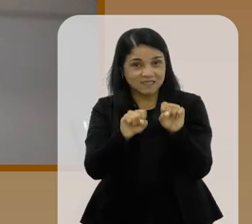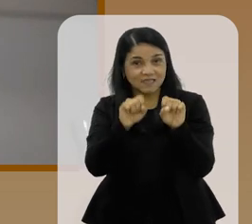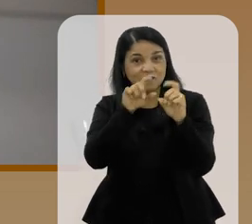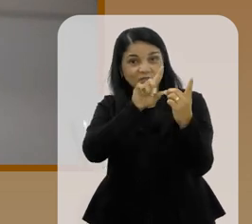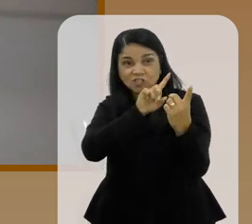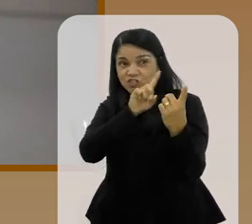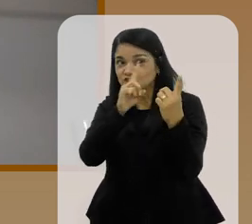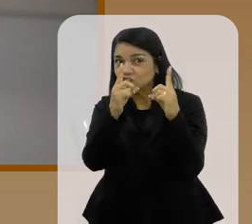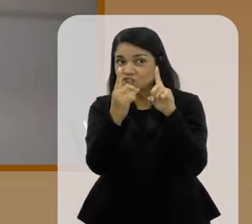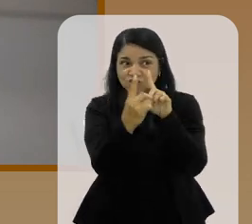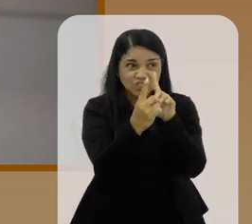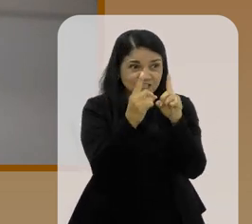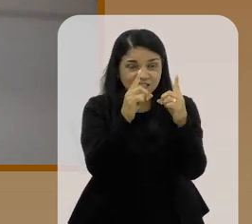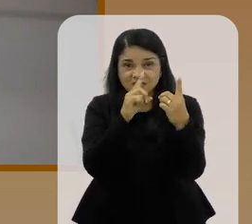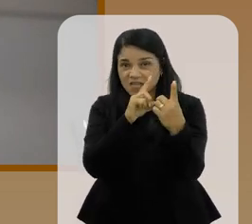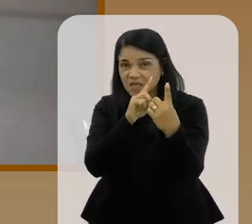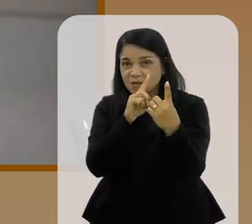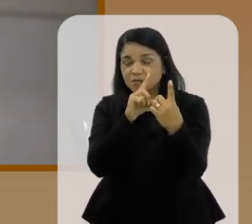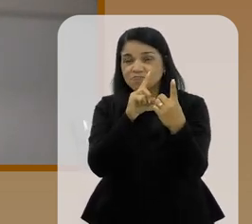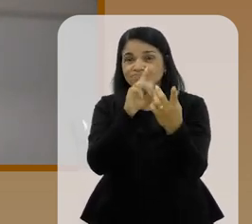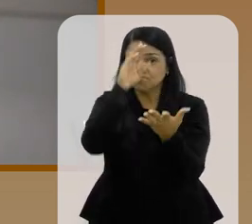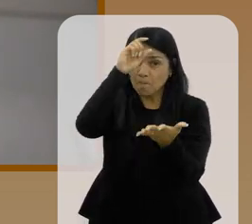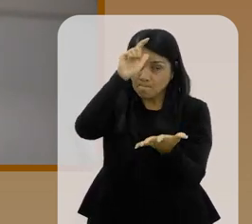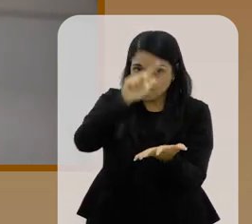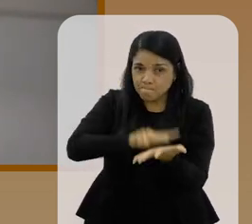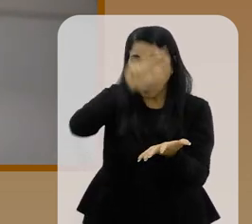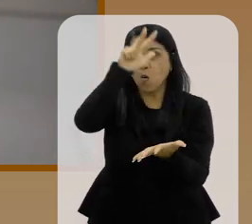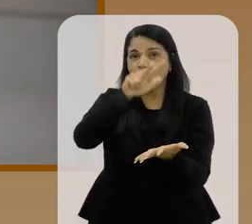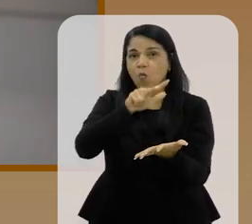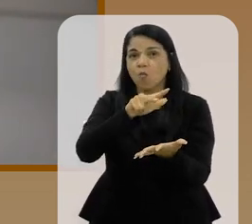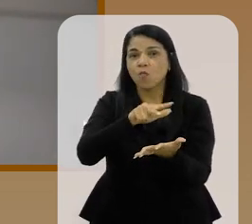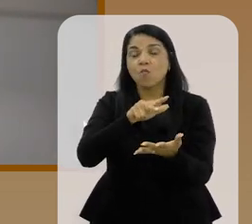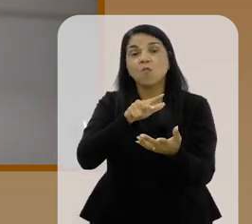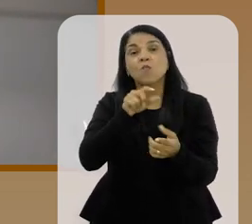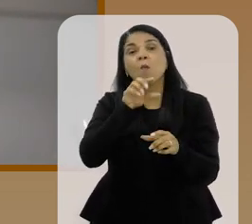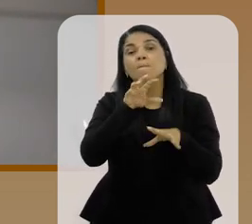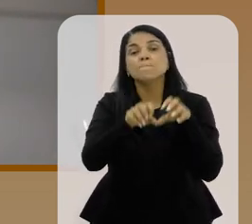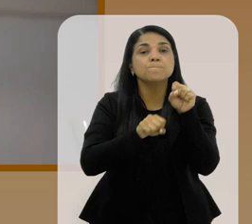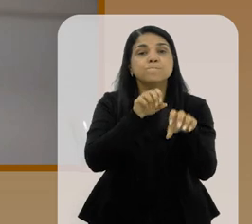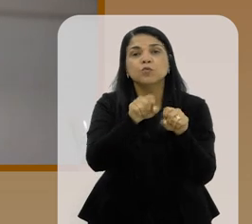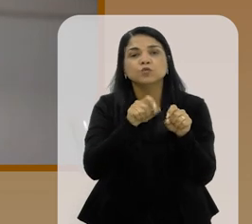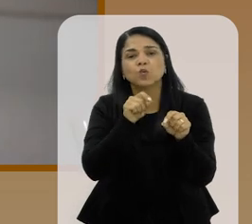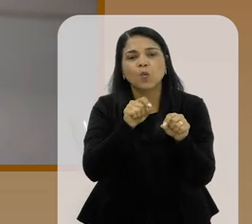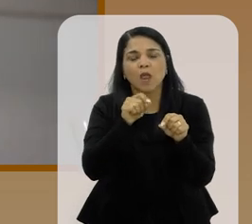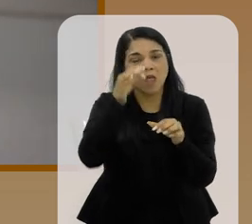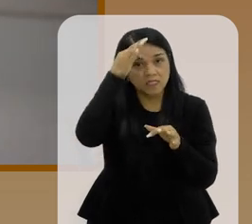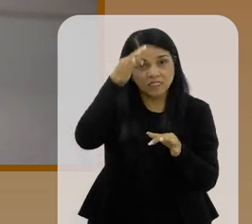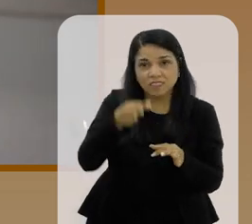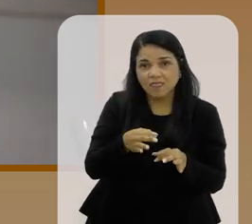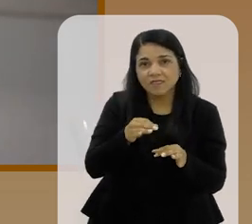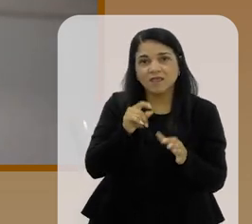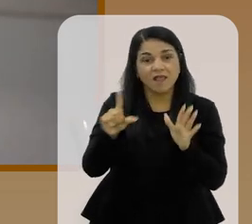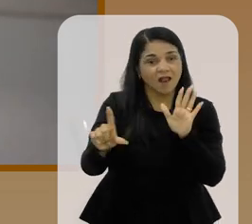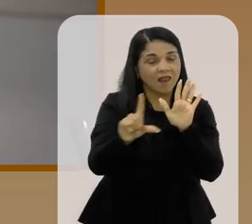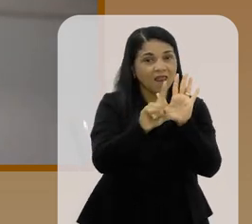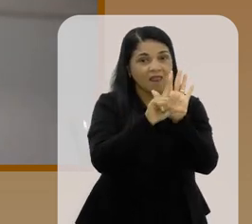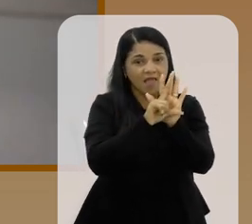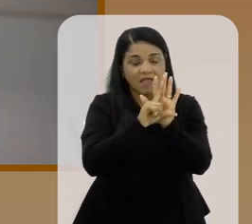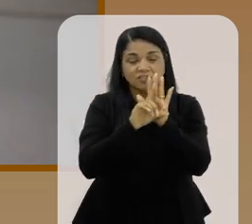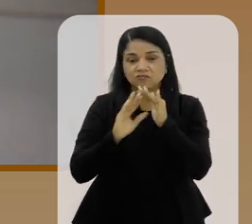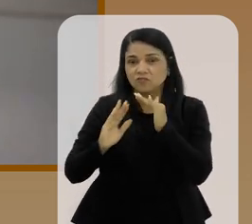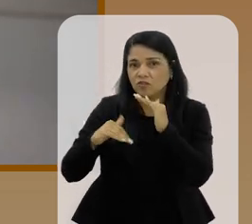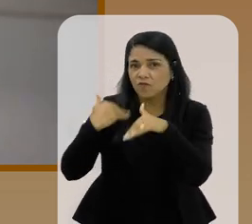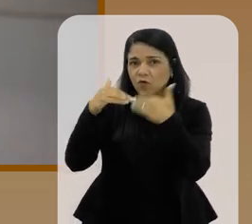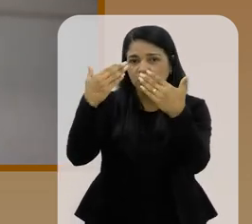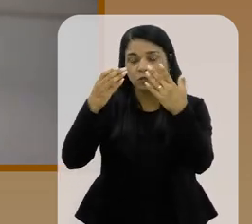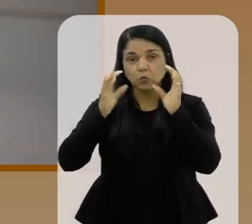Sistemas dinâmicos, de maneira simplificada, busca entender uma